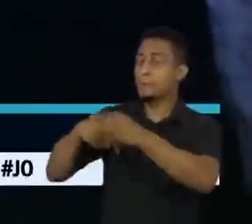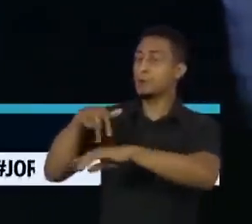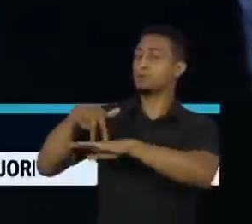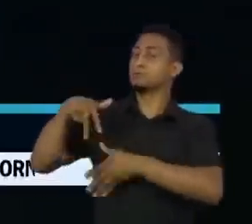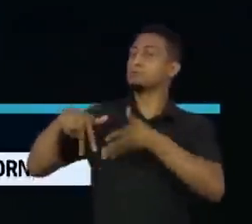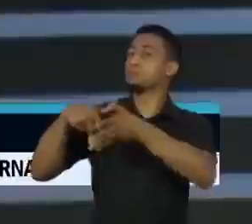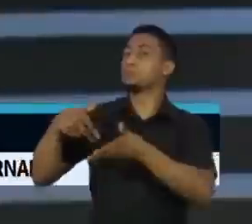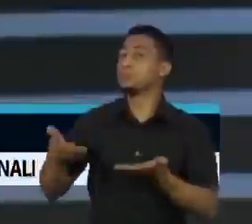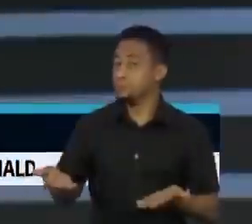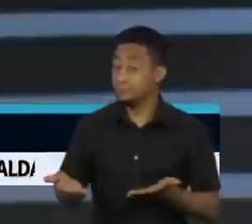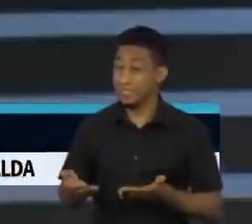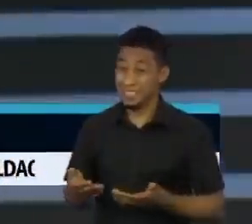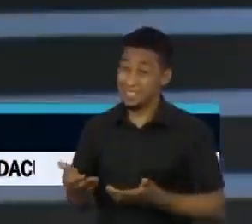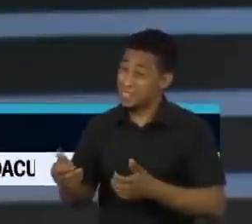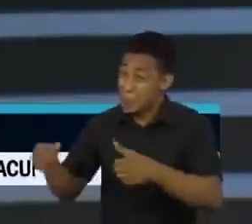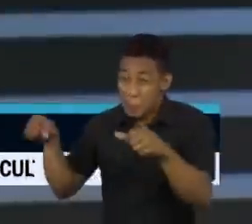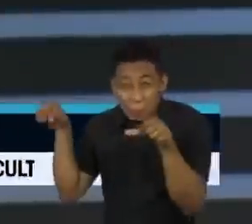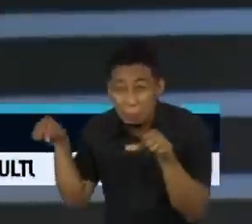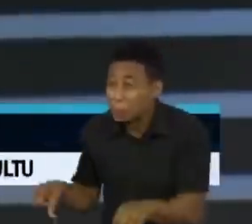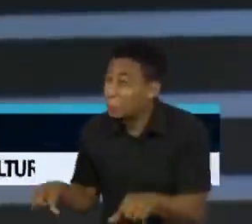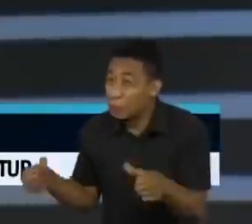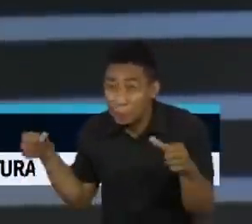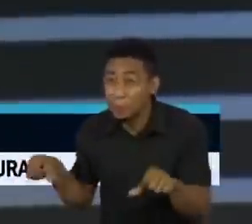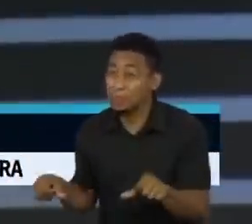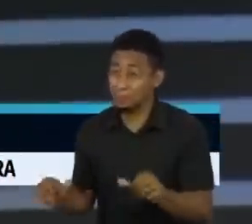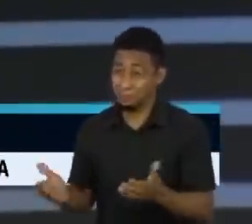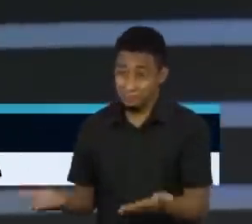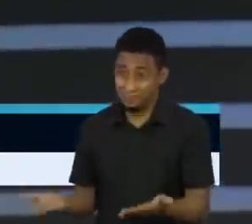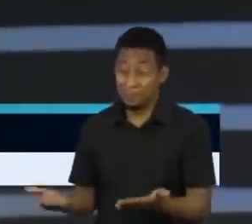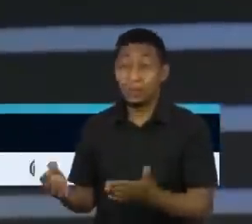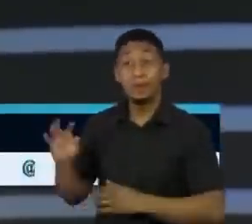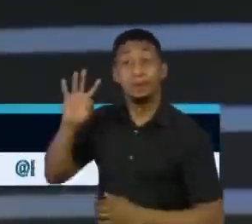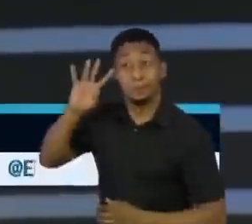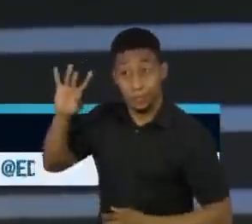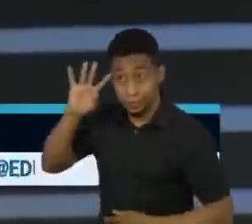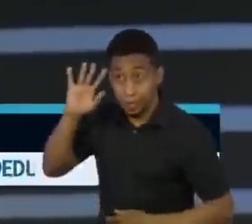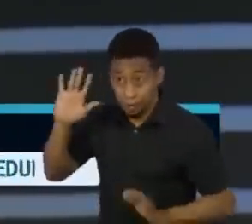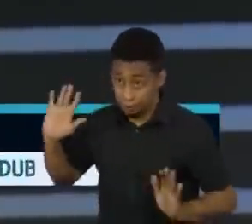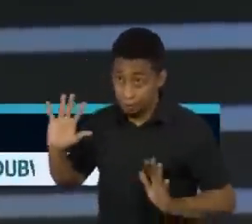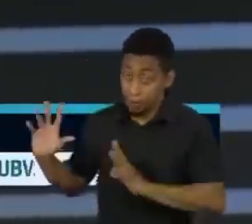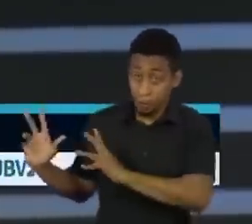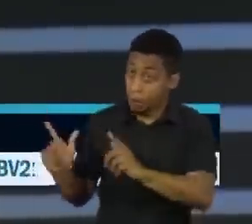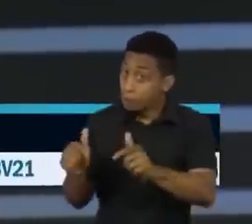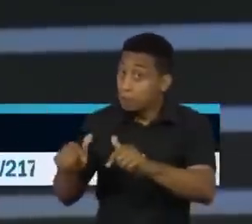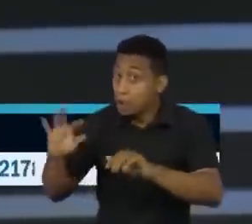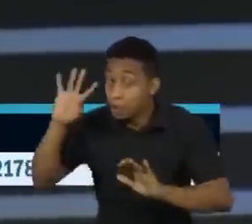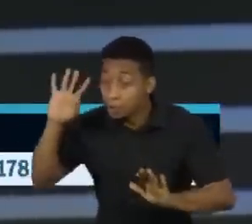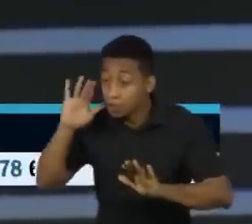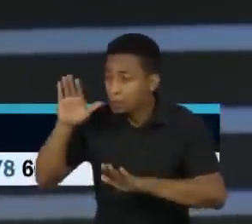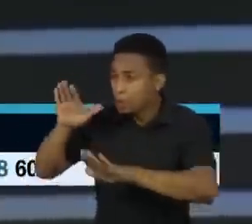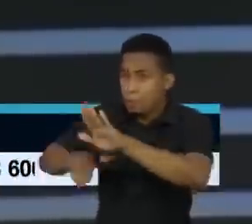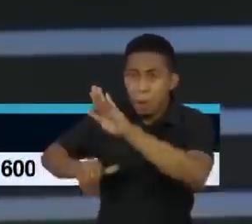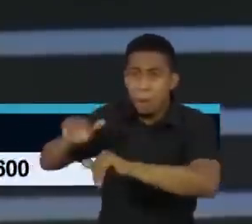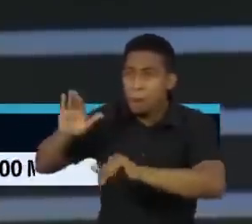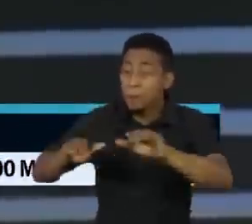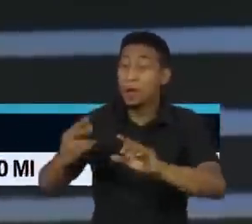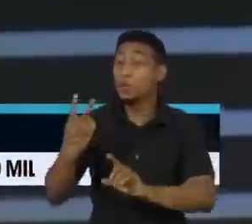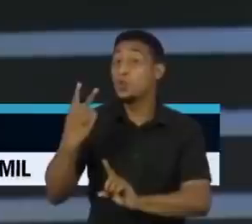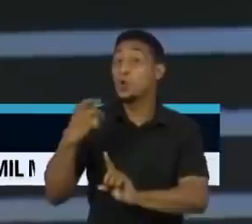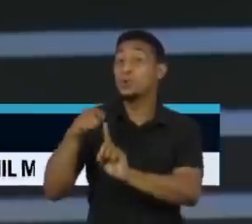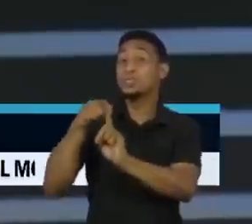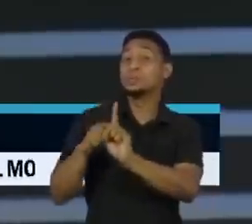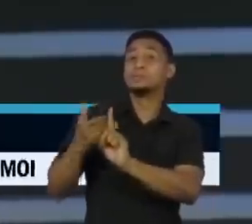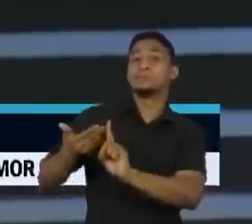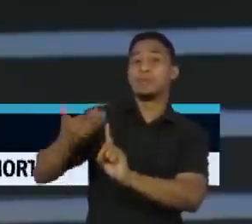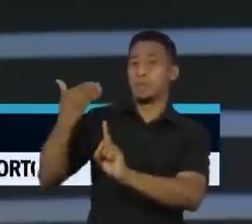pelo Planalto? Sai menor, muito menor, né? Porque imaginava, eles diziam, e a convocação foram 2 meses de